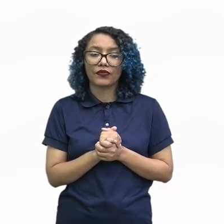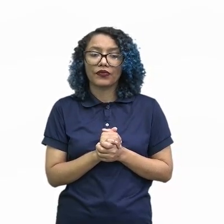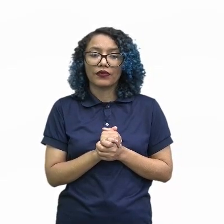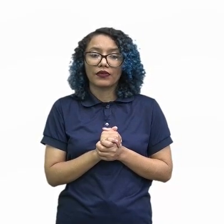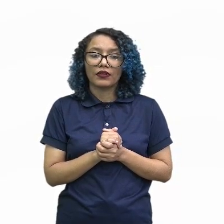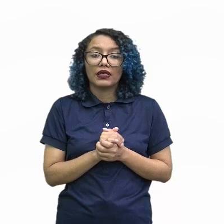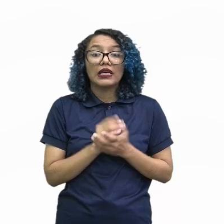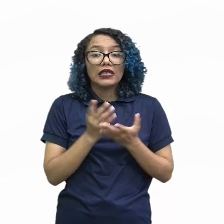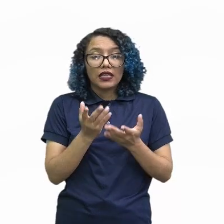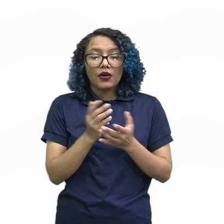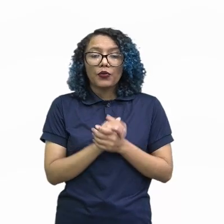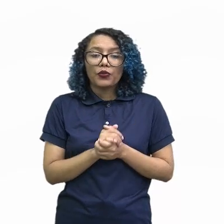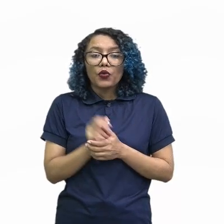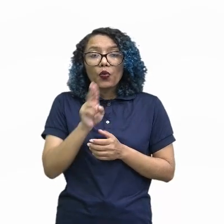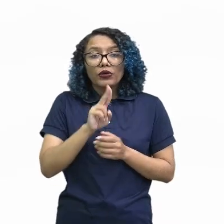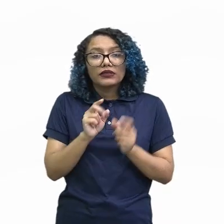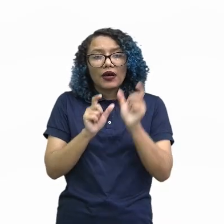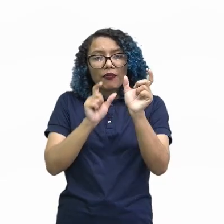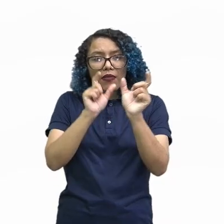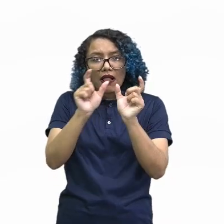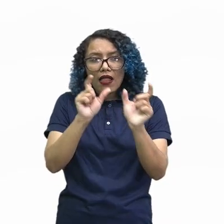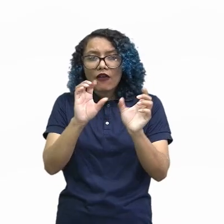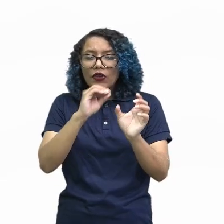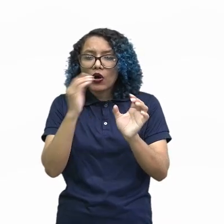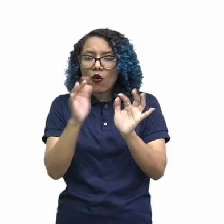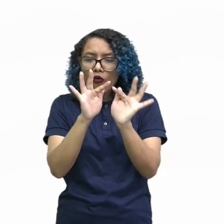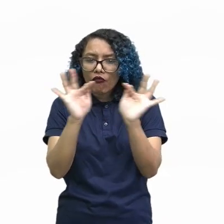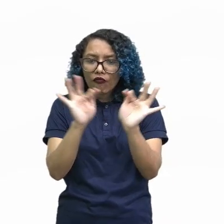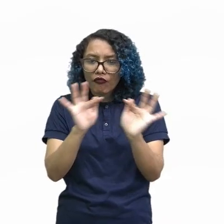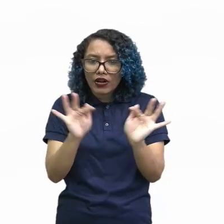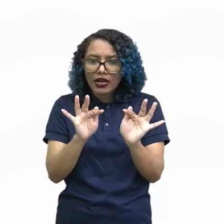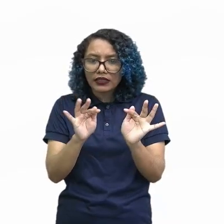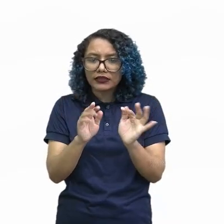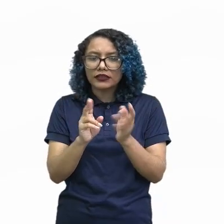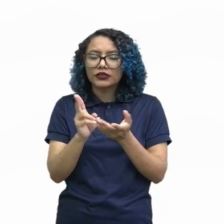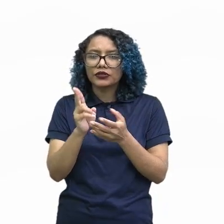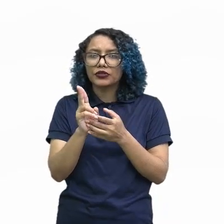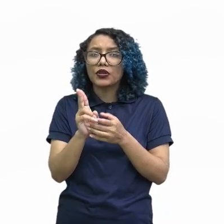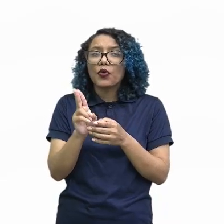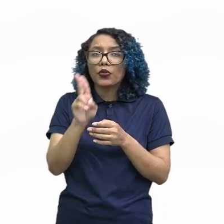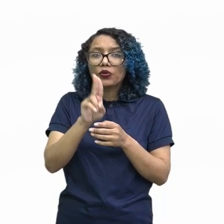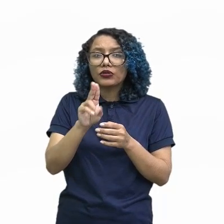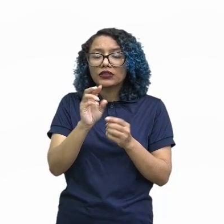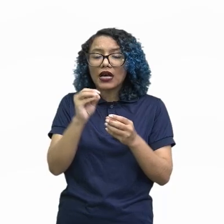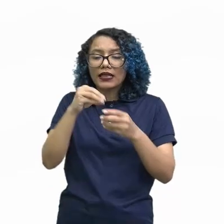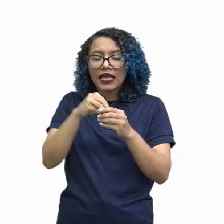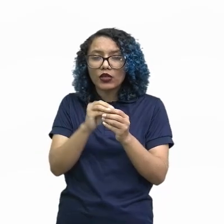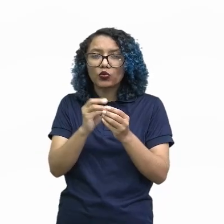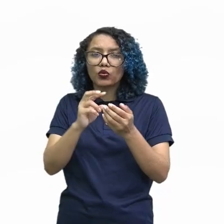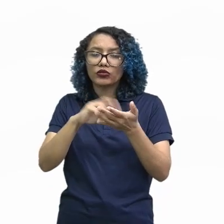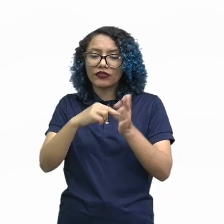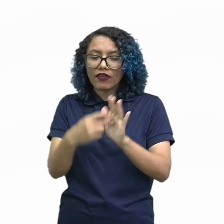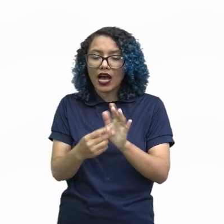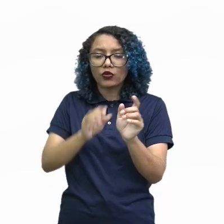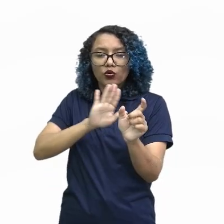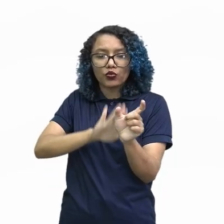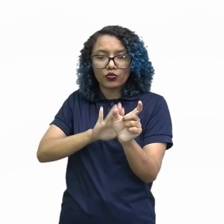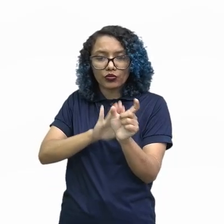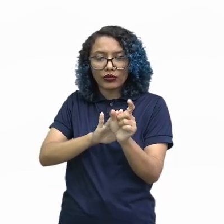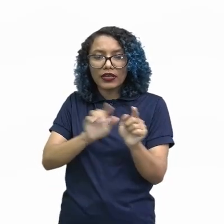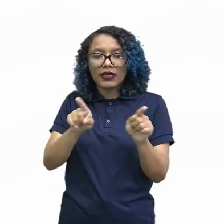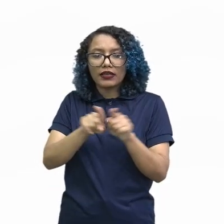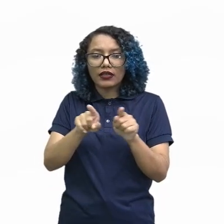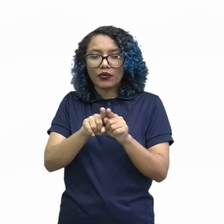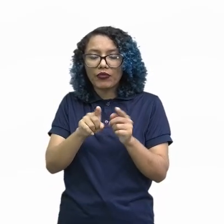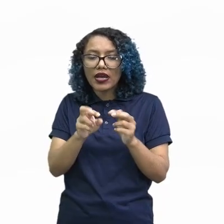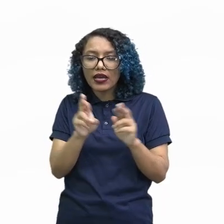caracterizadas por termos ou expressões que empregados, em sentido figurados e atrelados ao